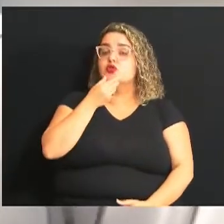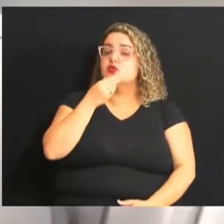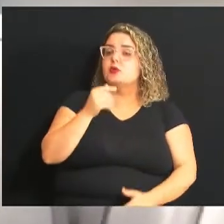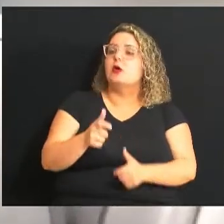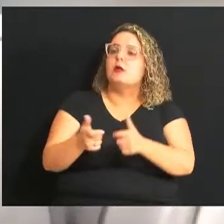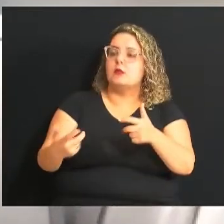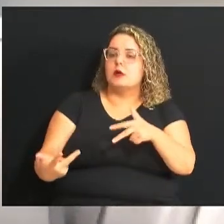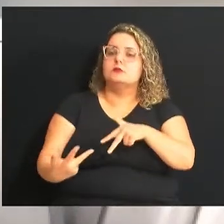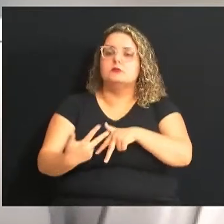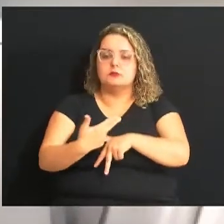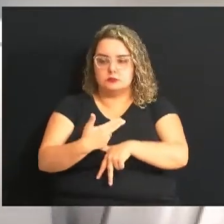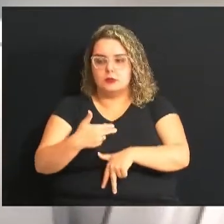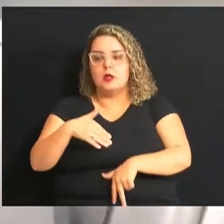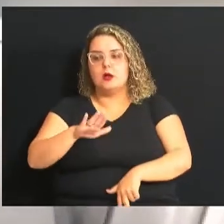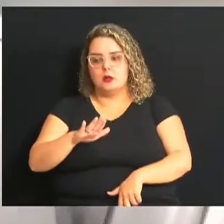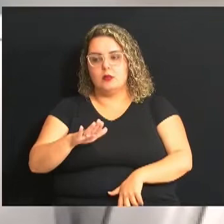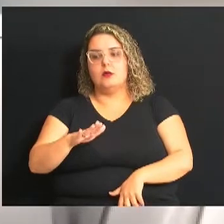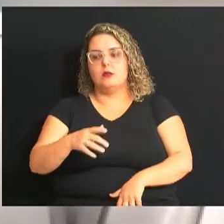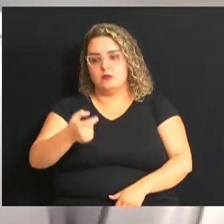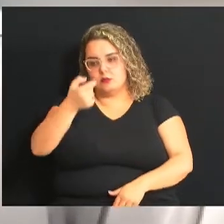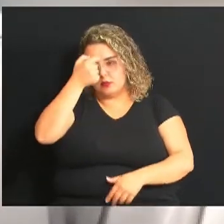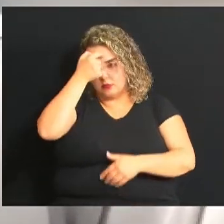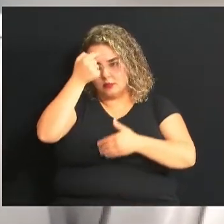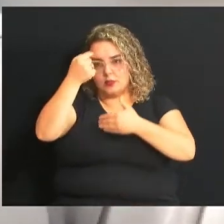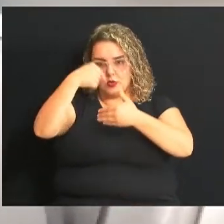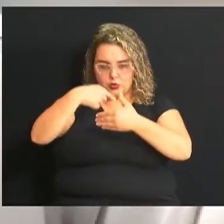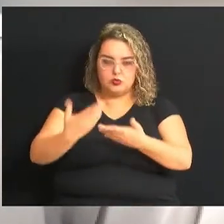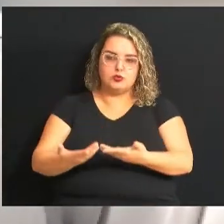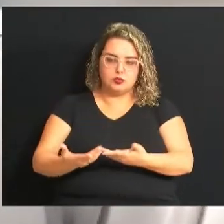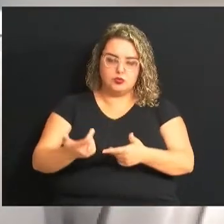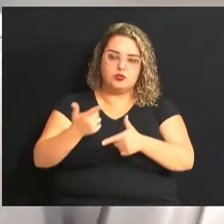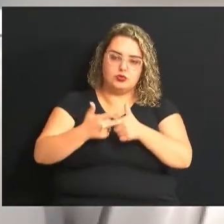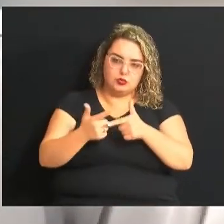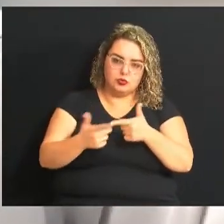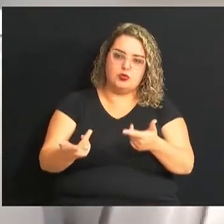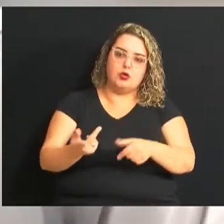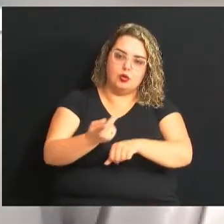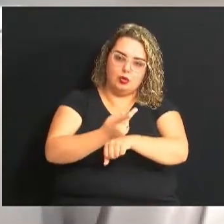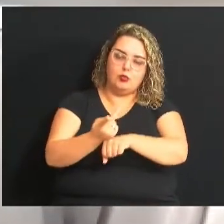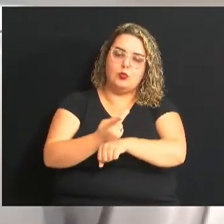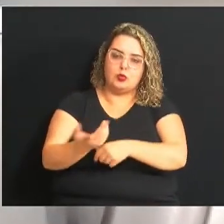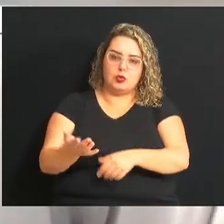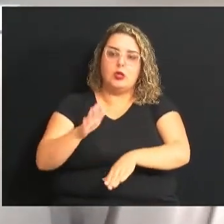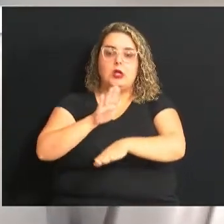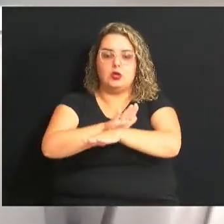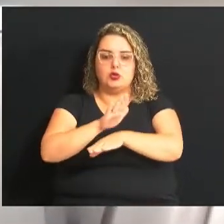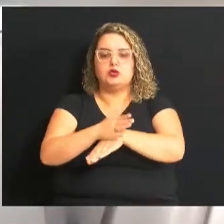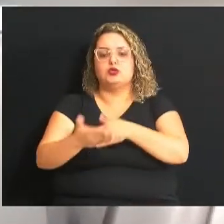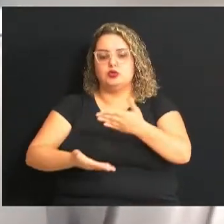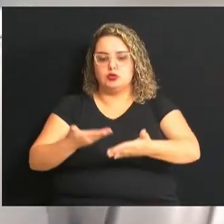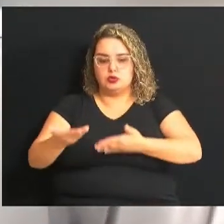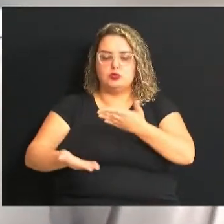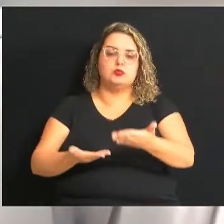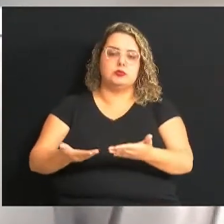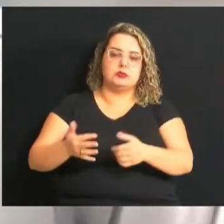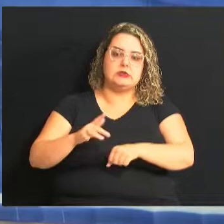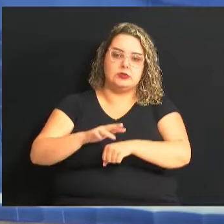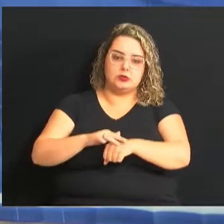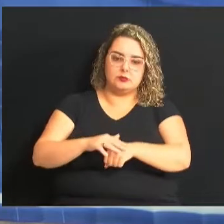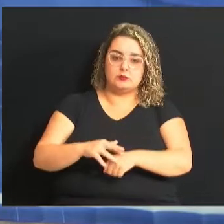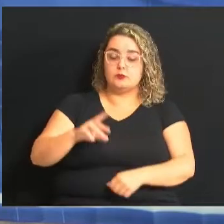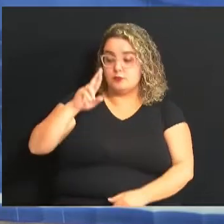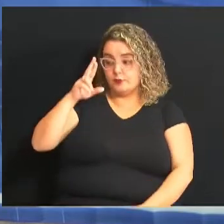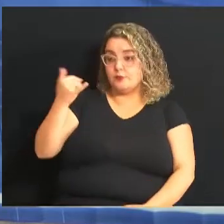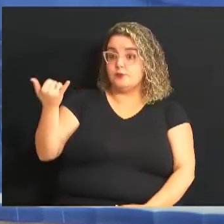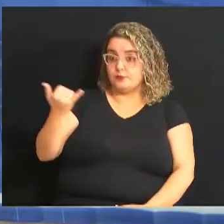estão ficando cada vez mais conscientes do seu problema e procurando ajuda para tratar essa doença. O senhor disse aí